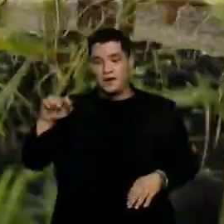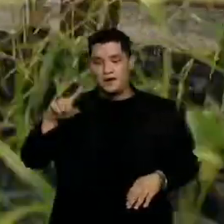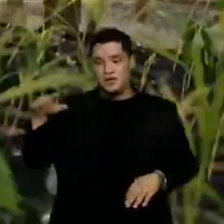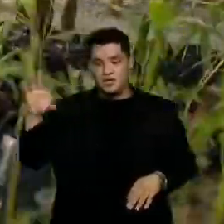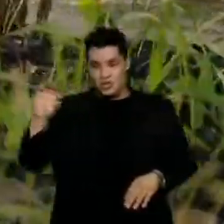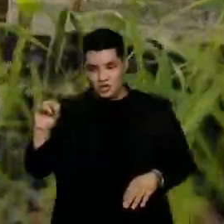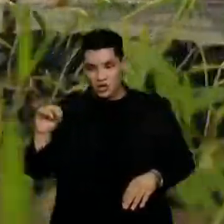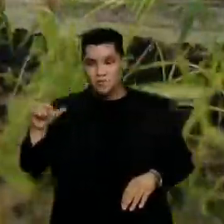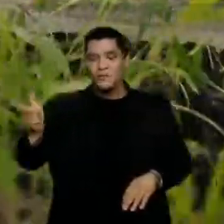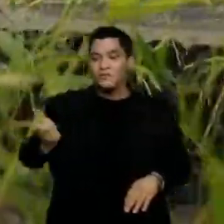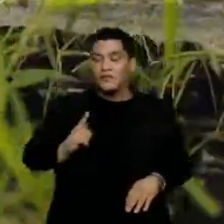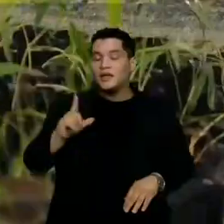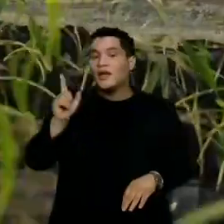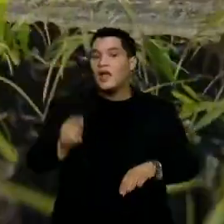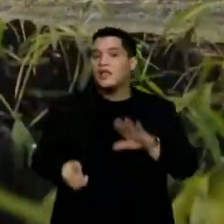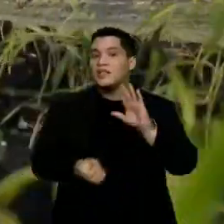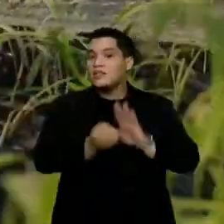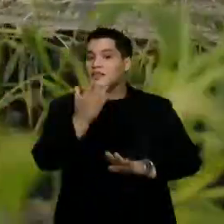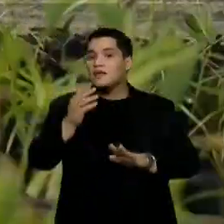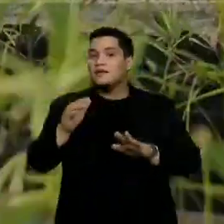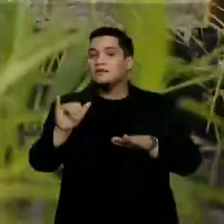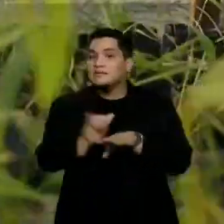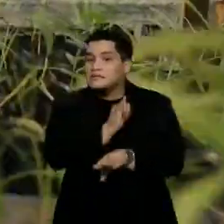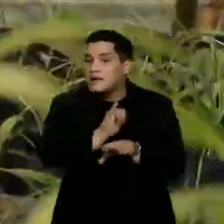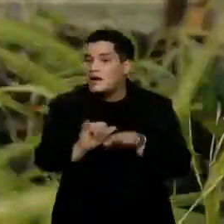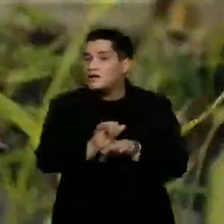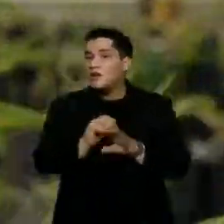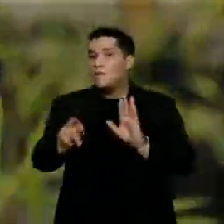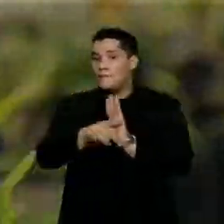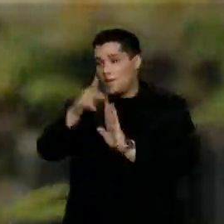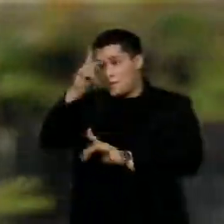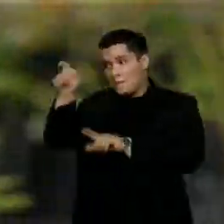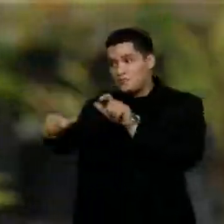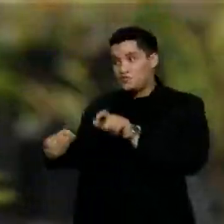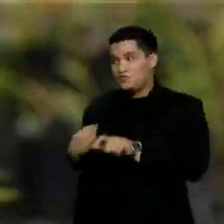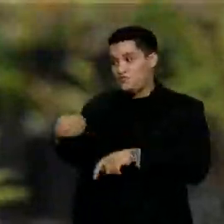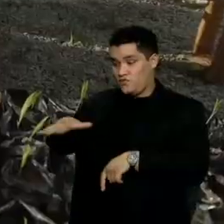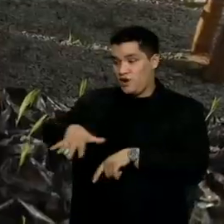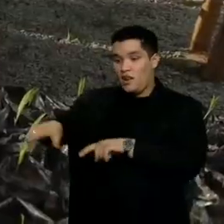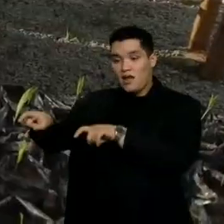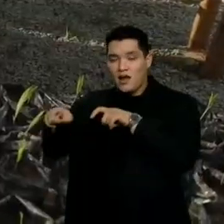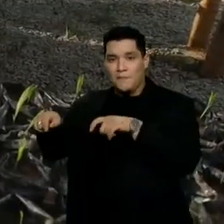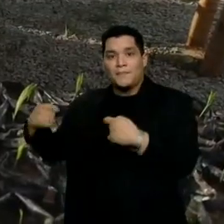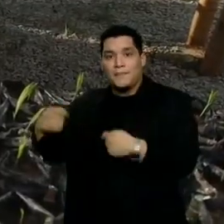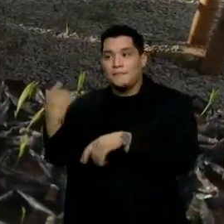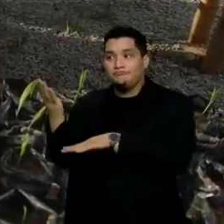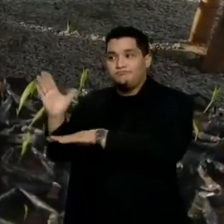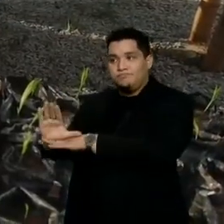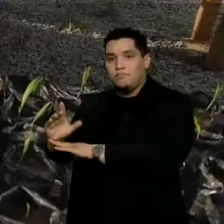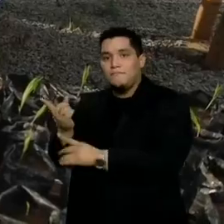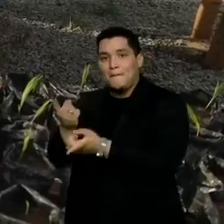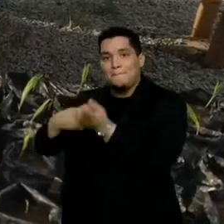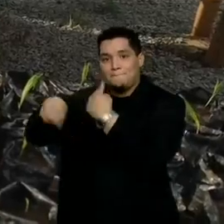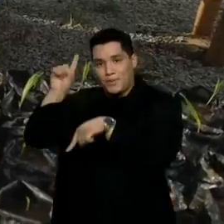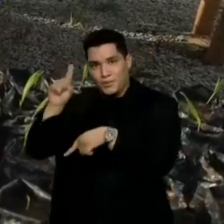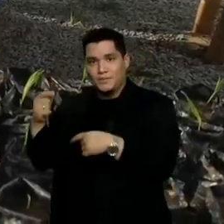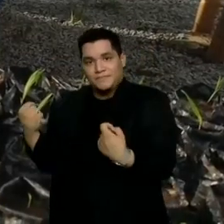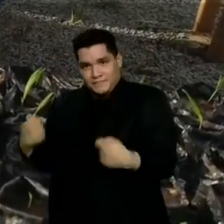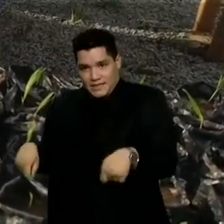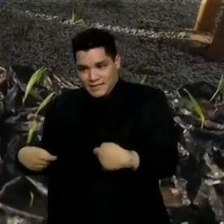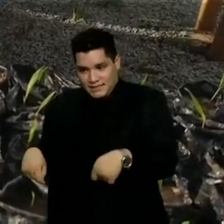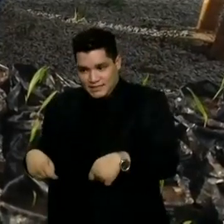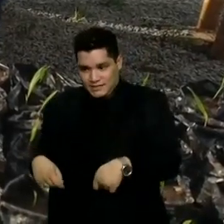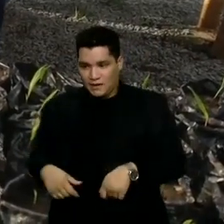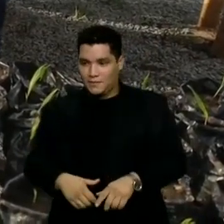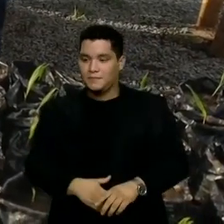oportunidades econômicas para quem vive no campo e ajuda no reflorestamento de áreas que foram desmatadas a primeira etapa do